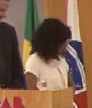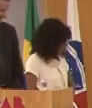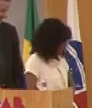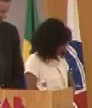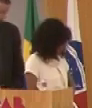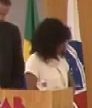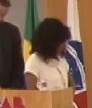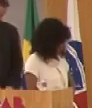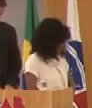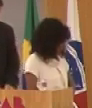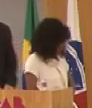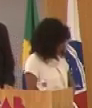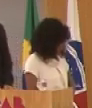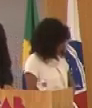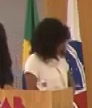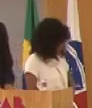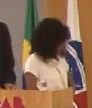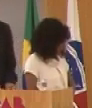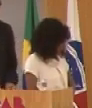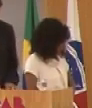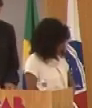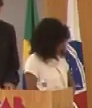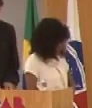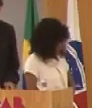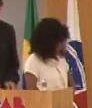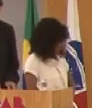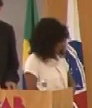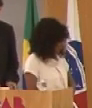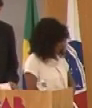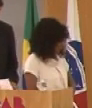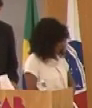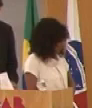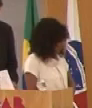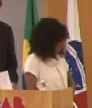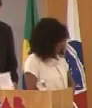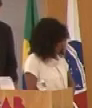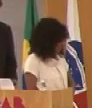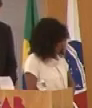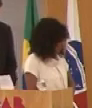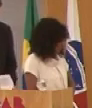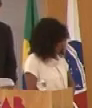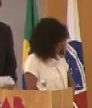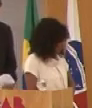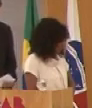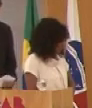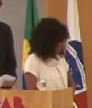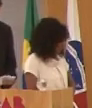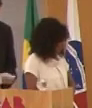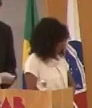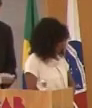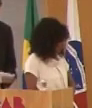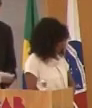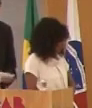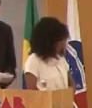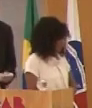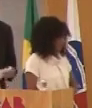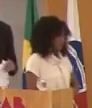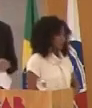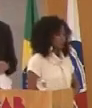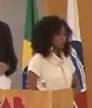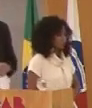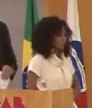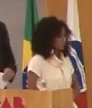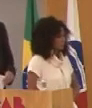Muito obrigada pela apresentação carinhosa. Bom dia a todas e todos. Eu gostaria de iniciar com uma